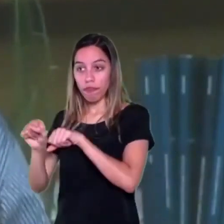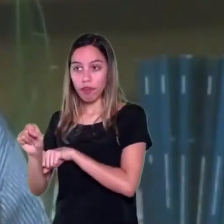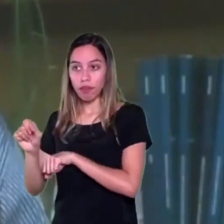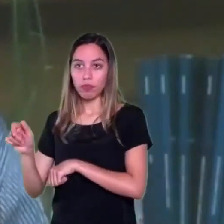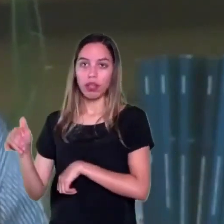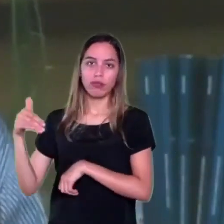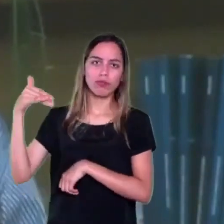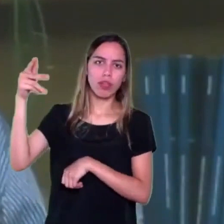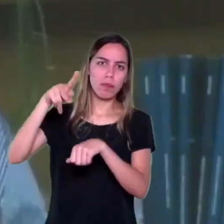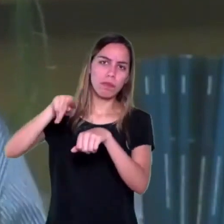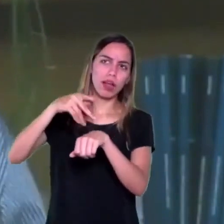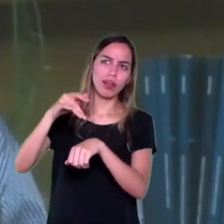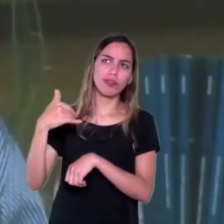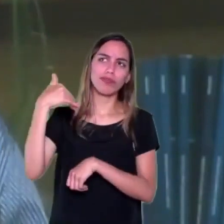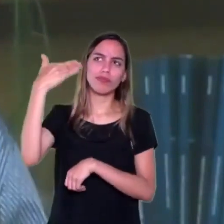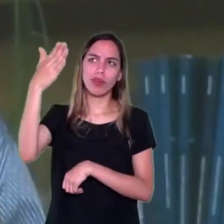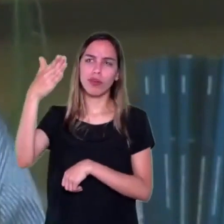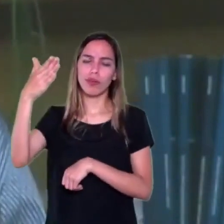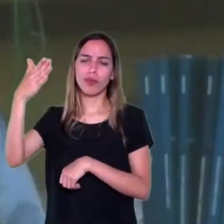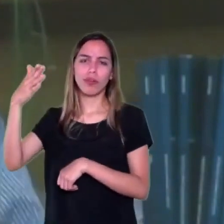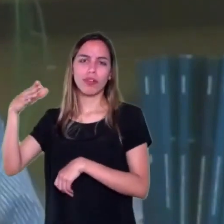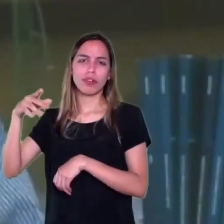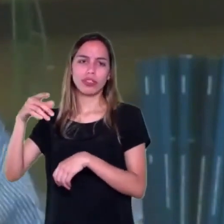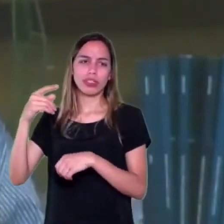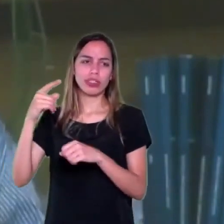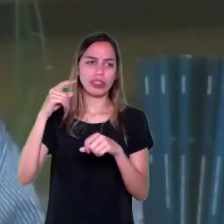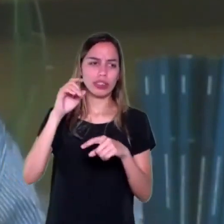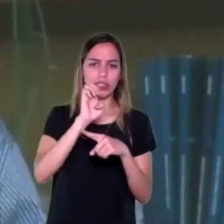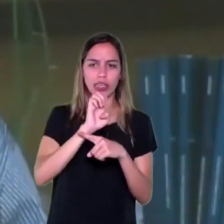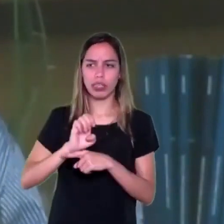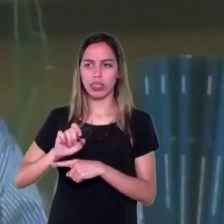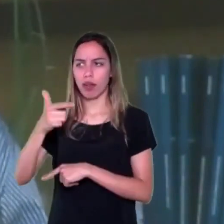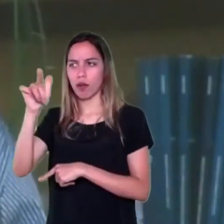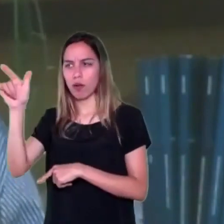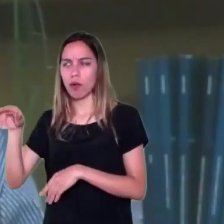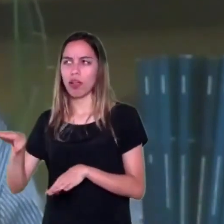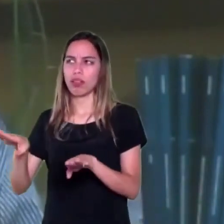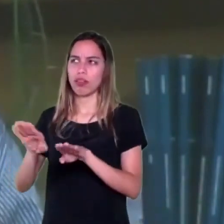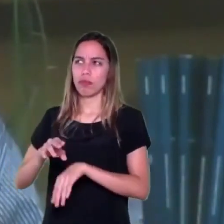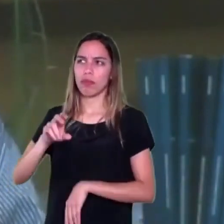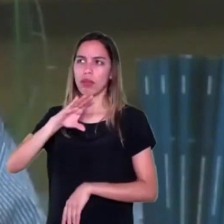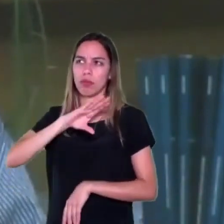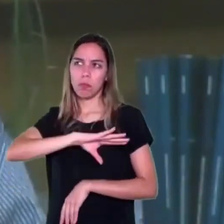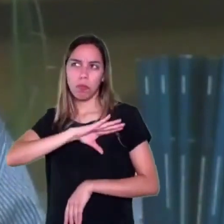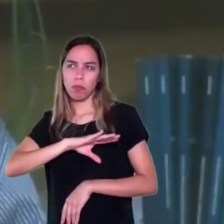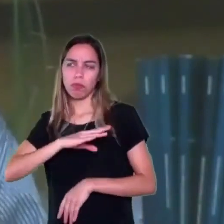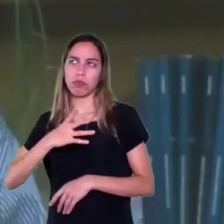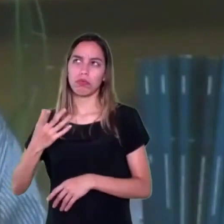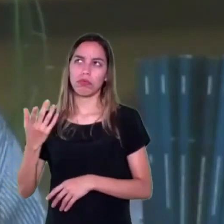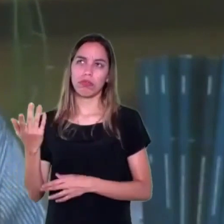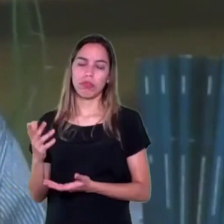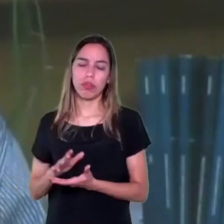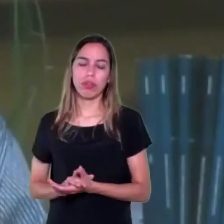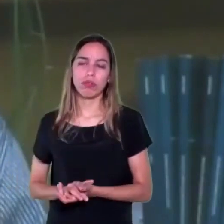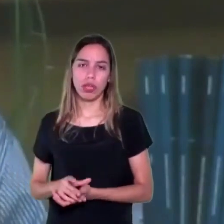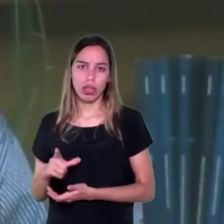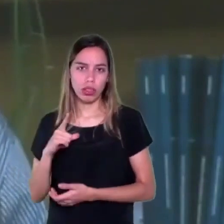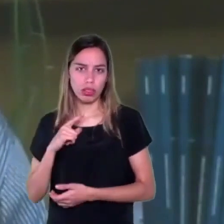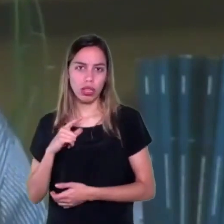Rio, fora do país, né, em Lisboa, por exemplo, temos atores de lá.